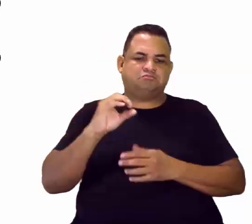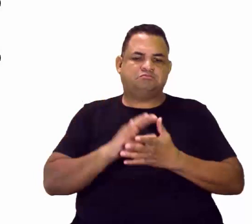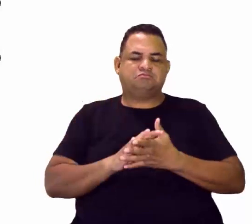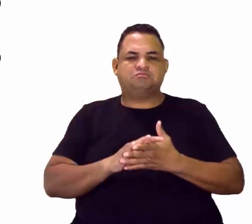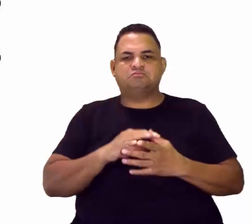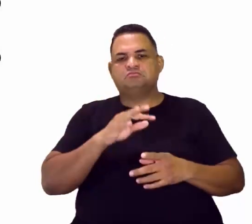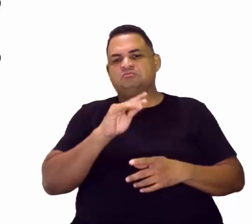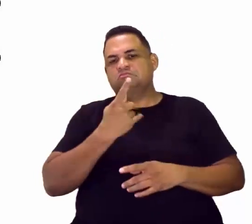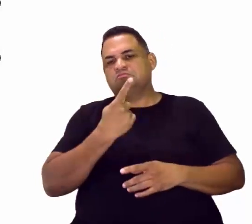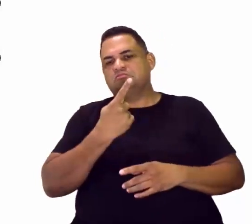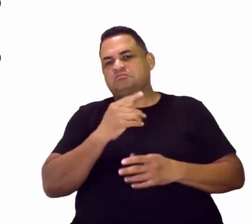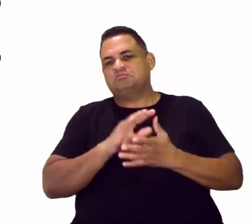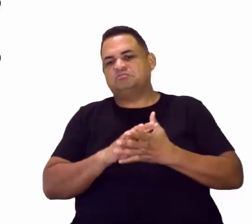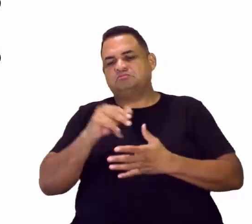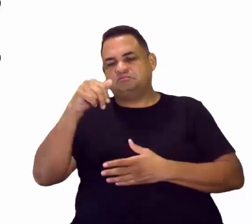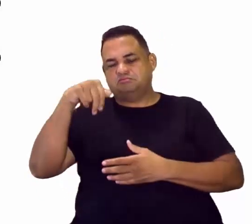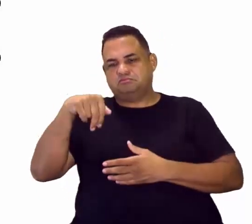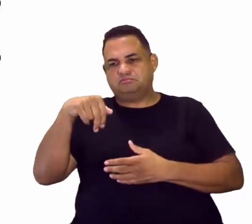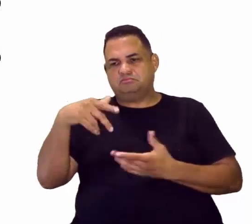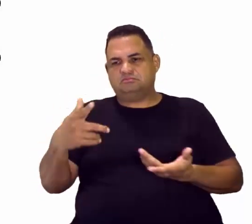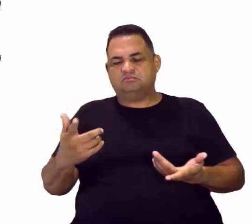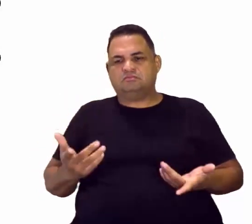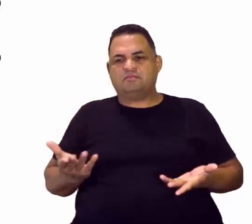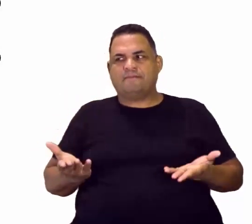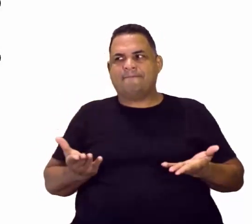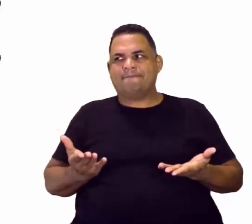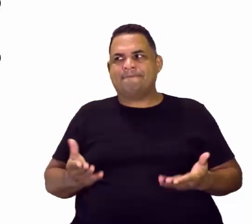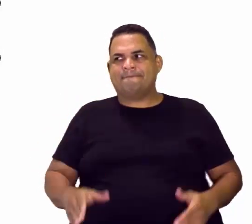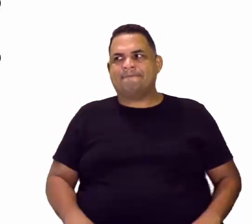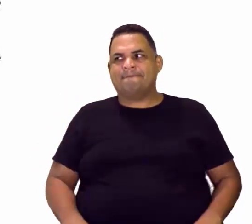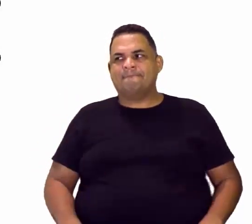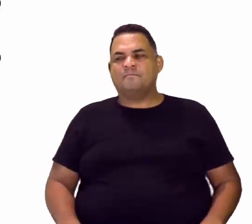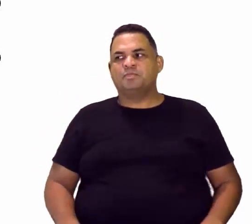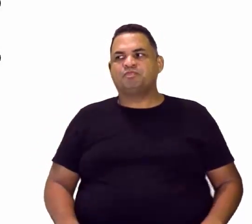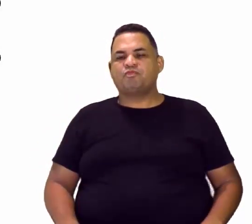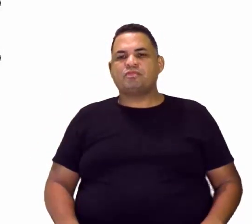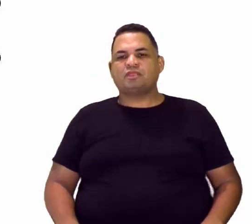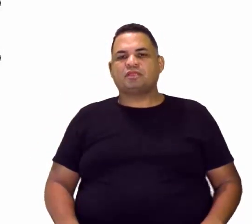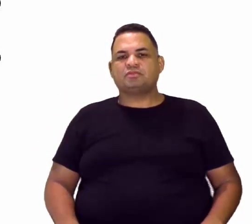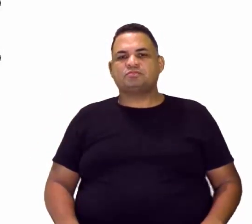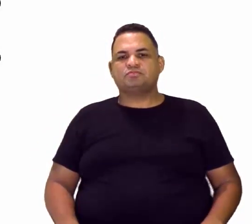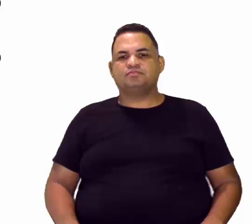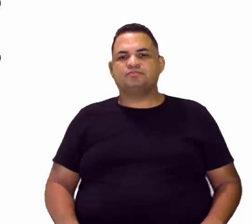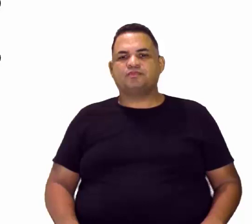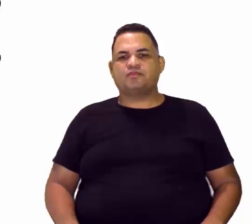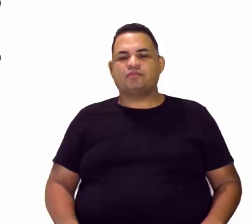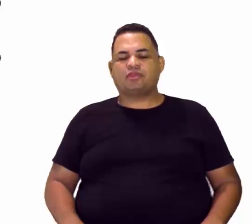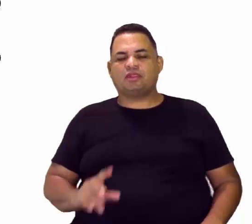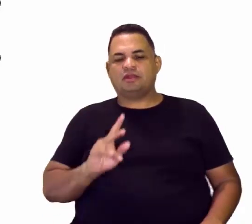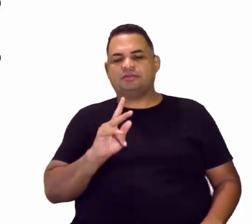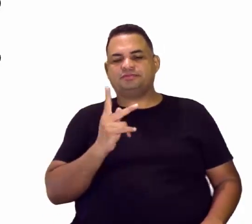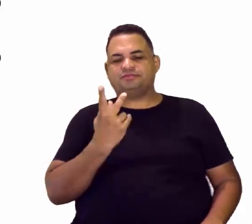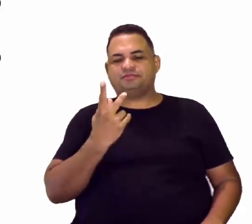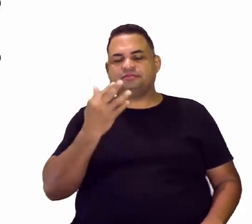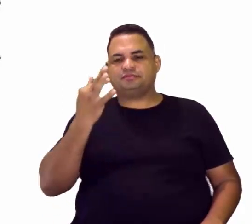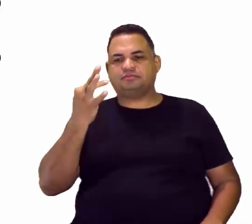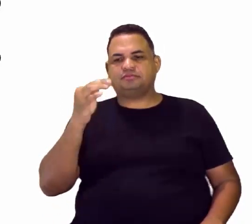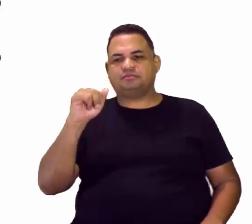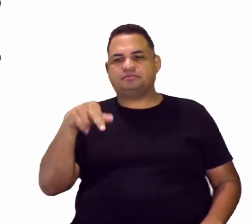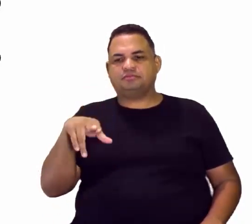flúor, hidrogênio, nitrogênio, que foi o que... E olha lá, né, professor? Olha o HFO. Quando a